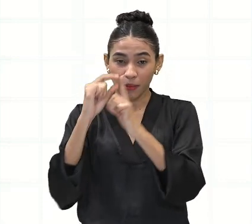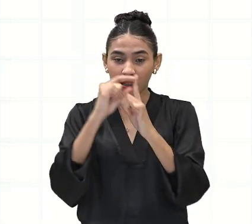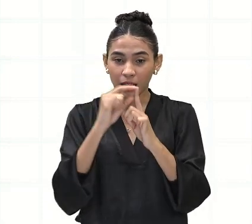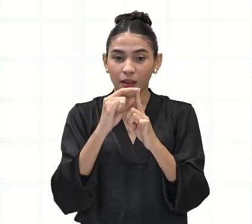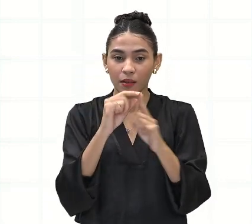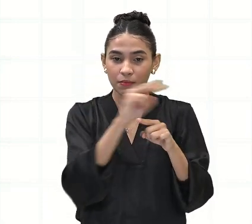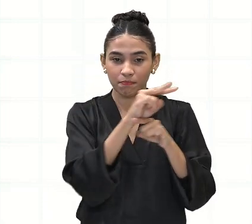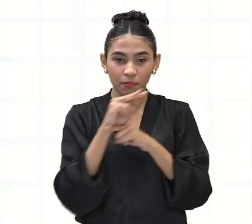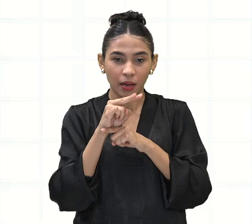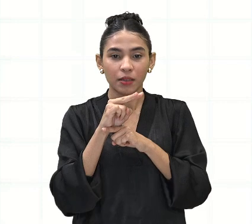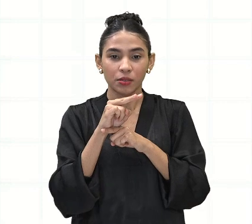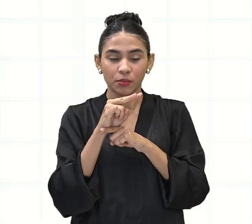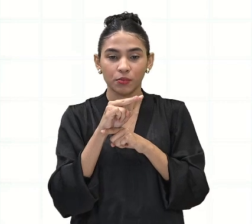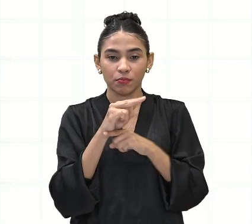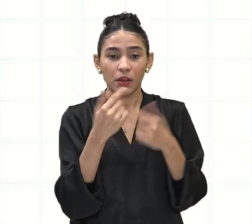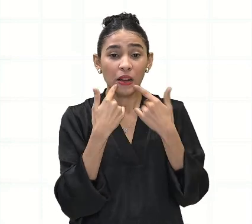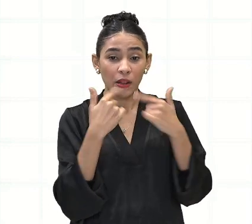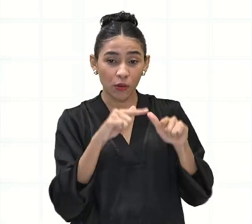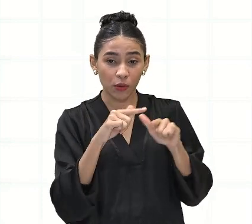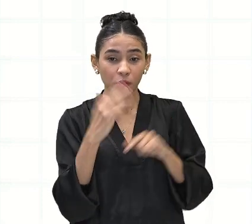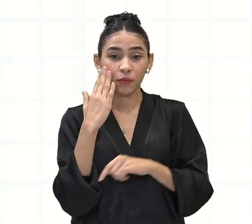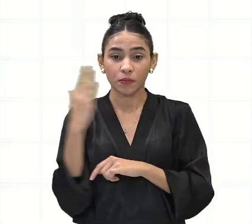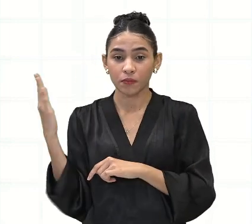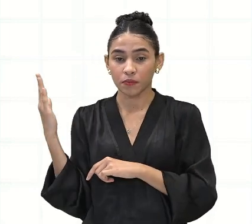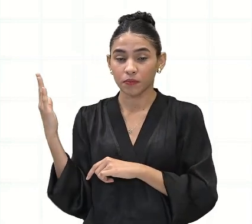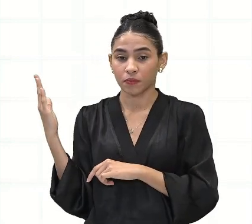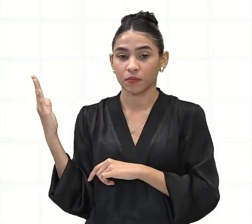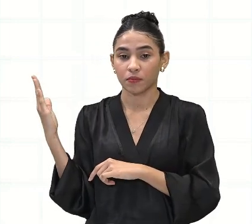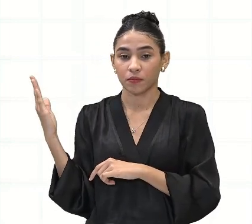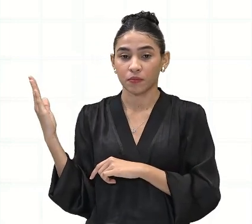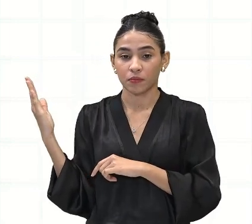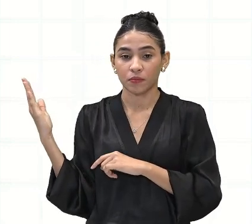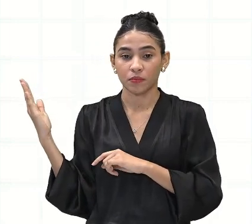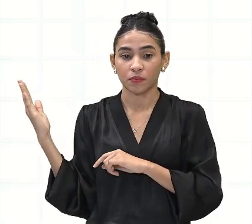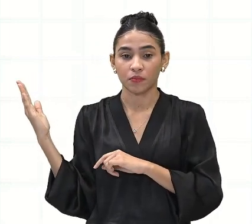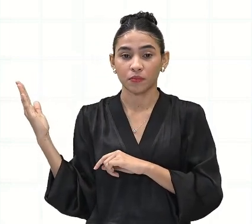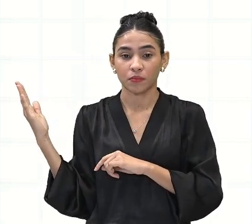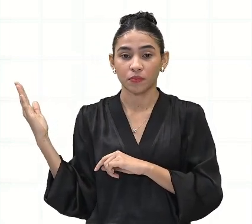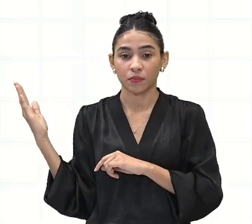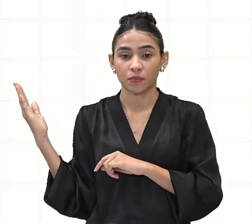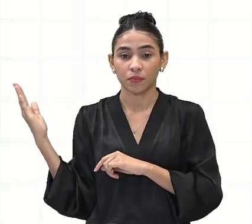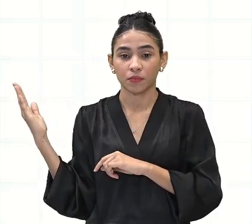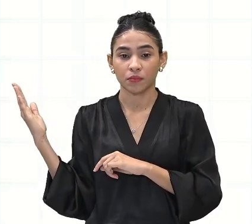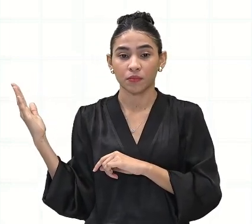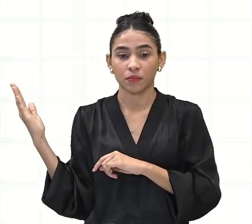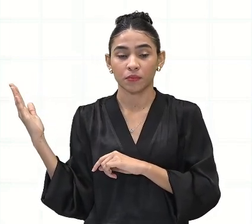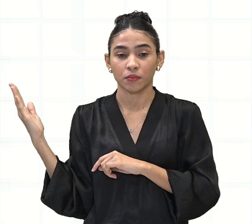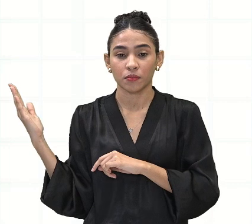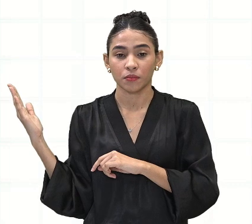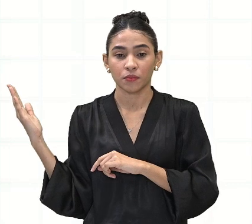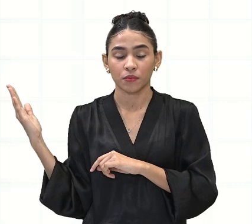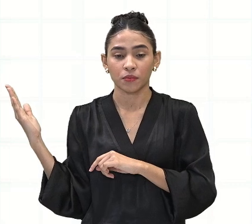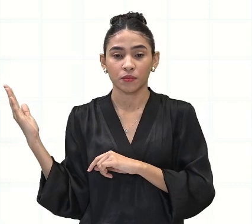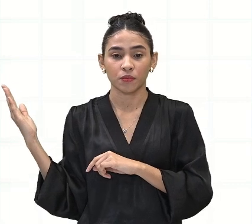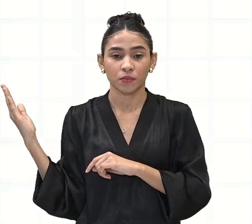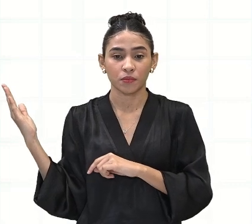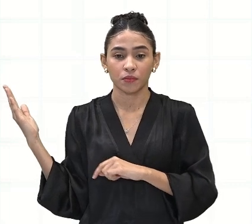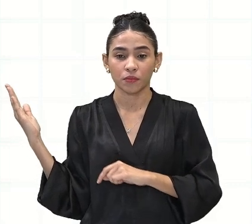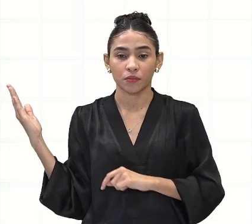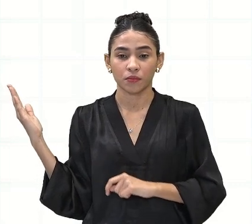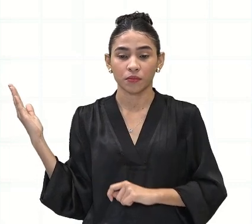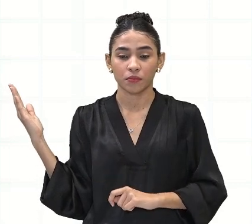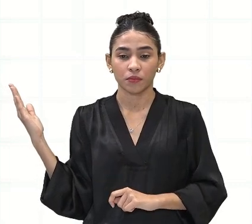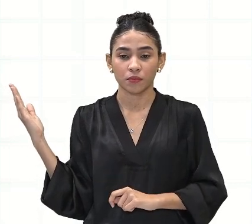na escrita bem portuguesa, piquenique, poker, poker, portfólio, portfólio, pôster, pôster,